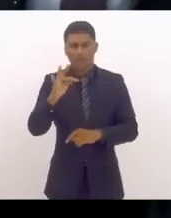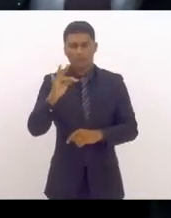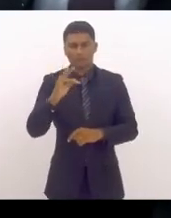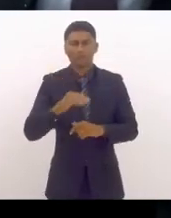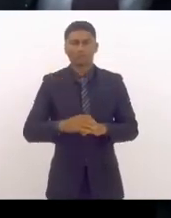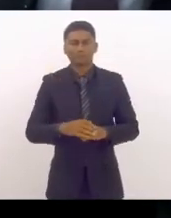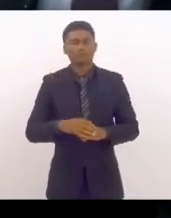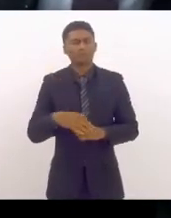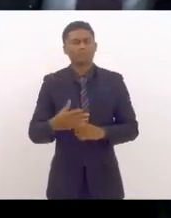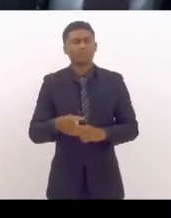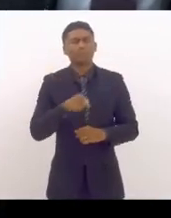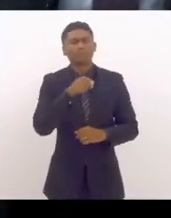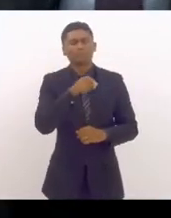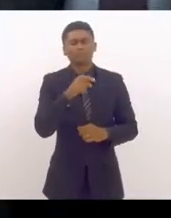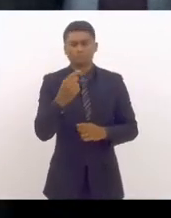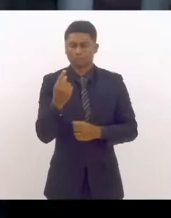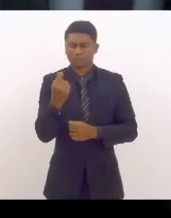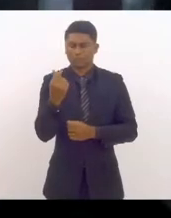unidade orçamentária